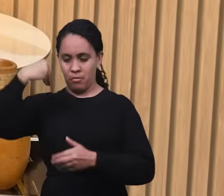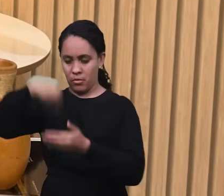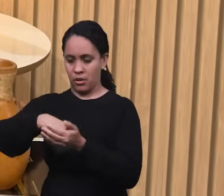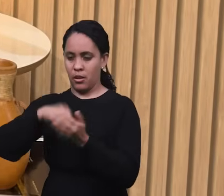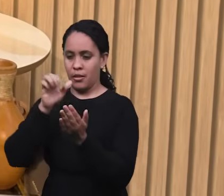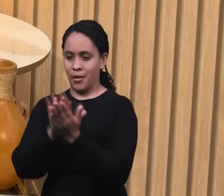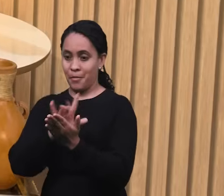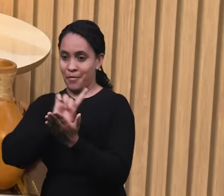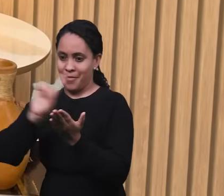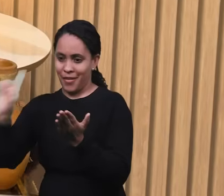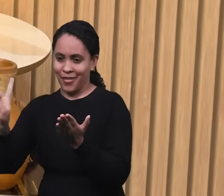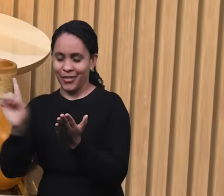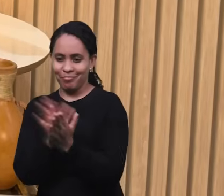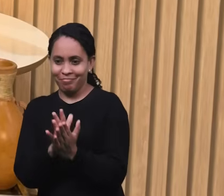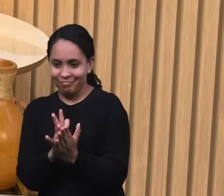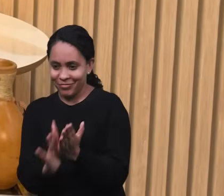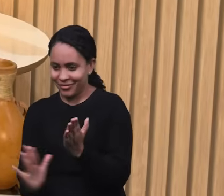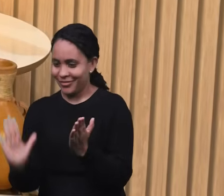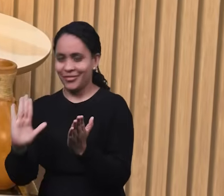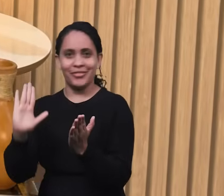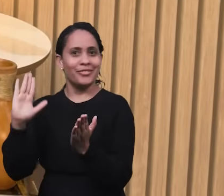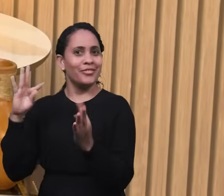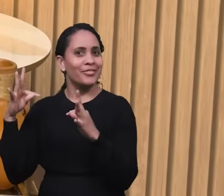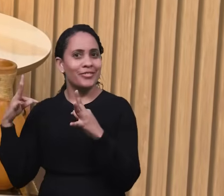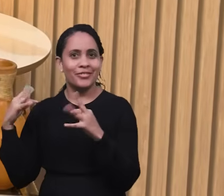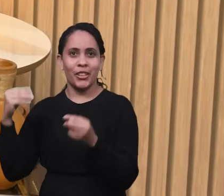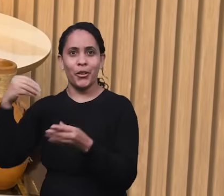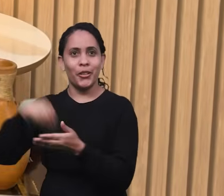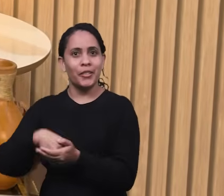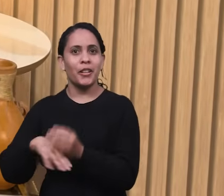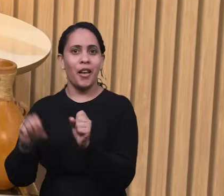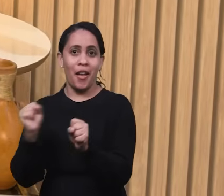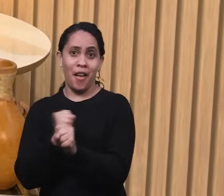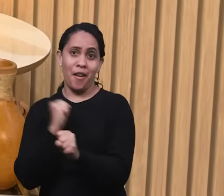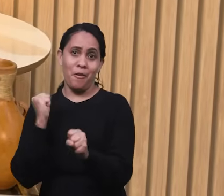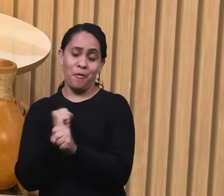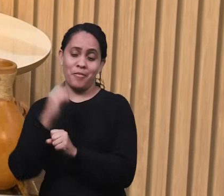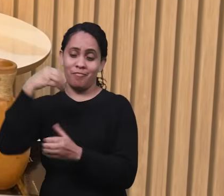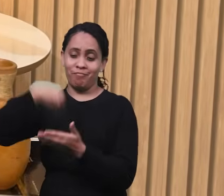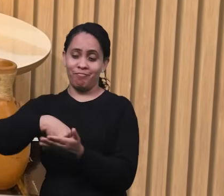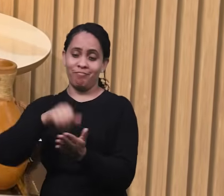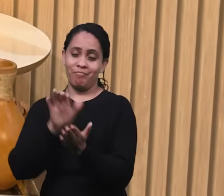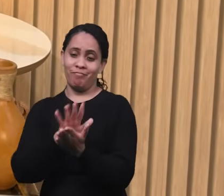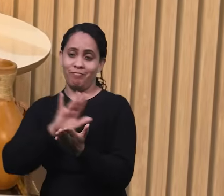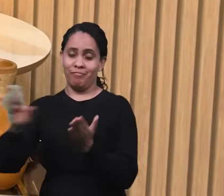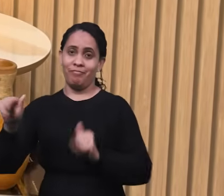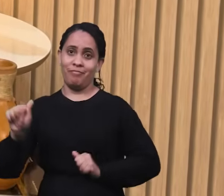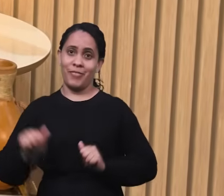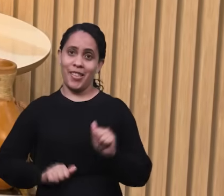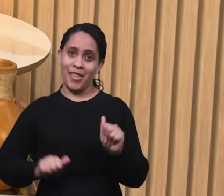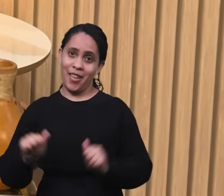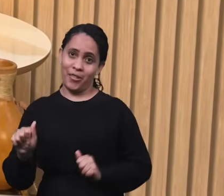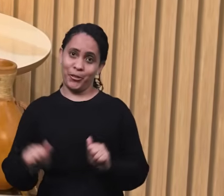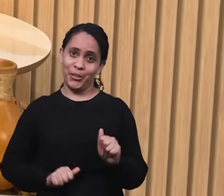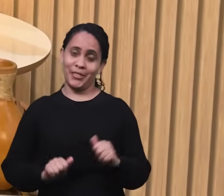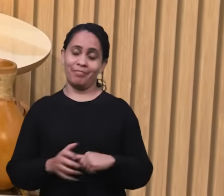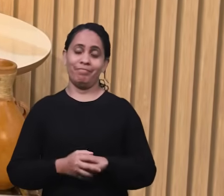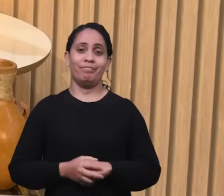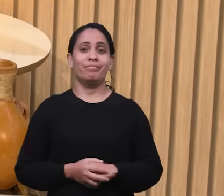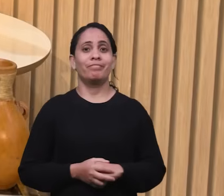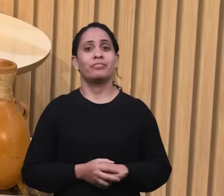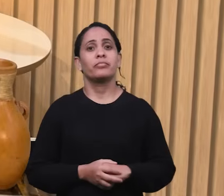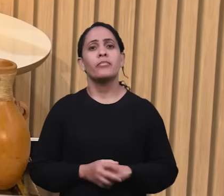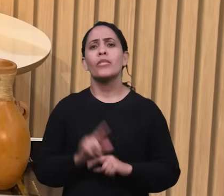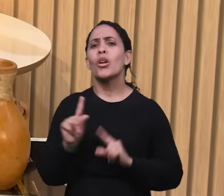Mais especificamente, a obra que está descrita em Atos dos Apóstolos. E qual é a obra que está descrita em Atos